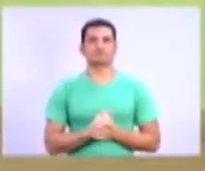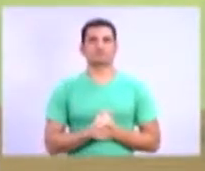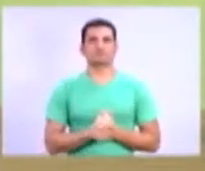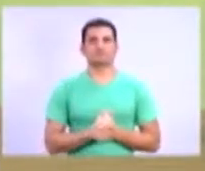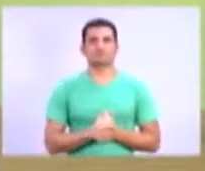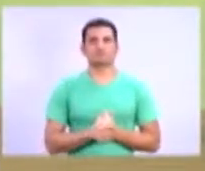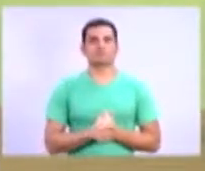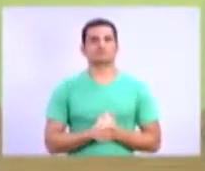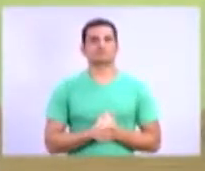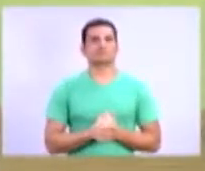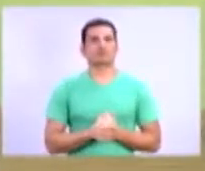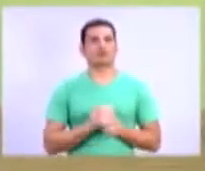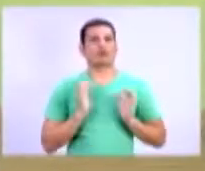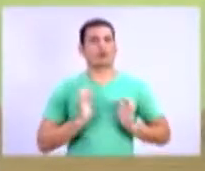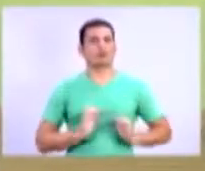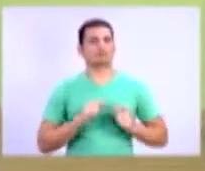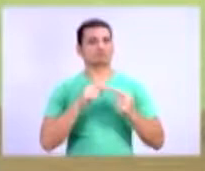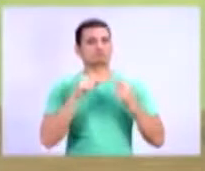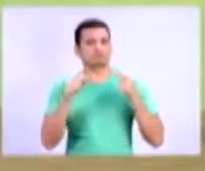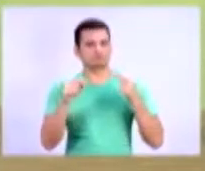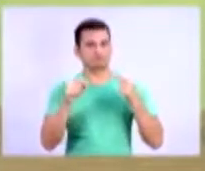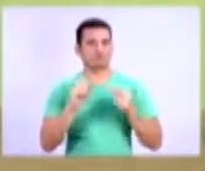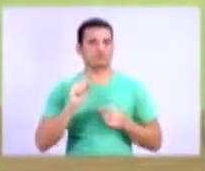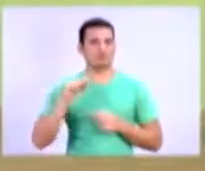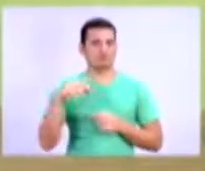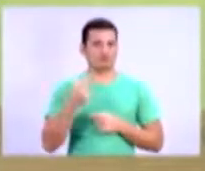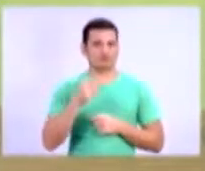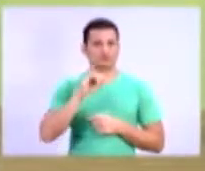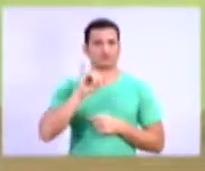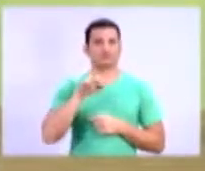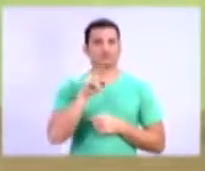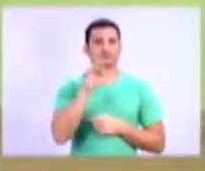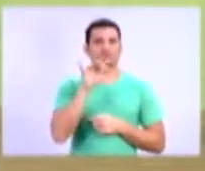posicionamento após a discussão e solução do caso.